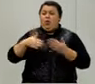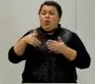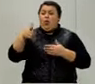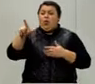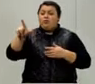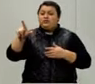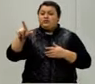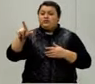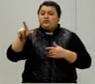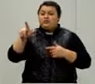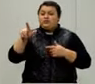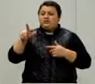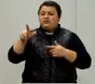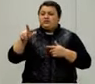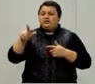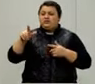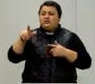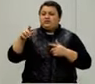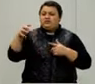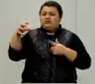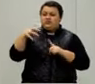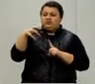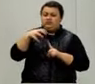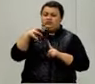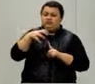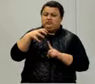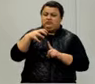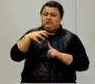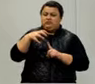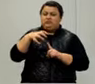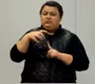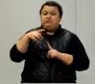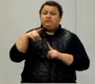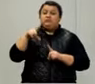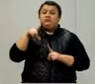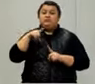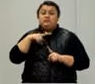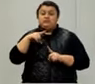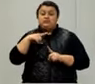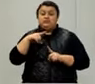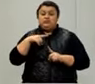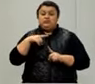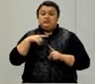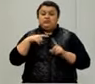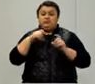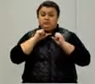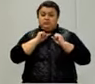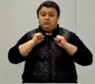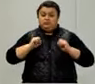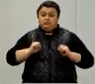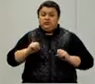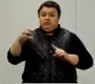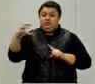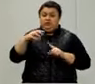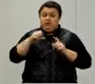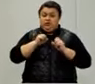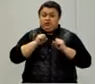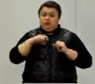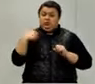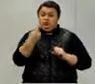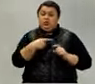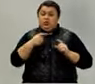Isso é um exemplo, né? Mas tem várias outras situações externas que afetam o nosso sistema, os nossos sistemas.